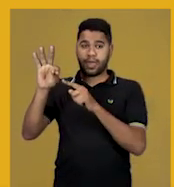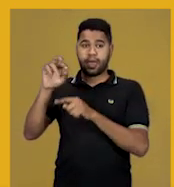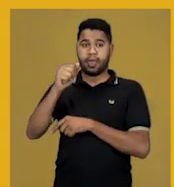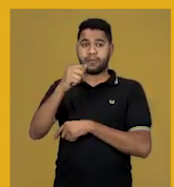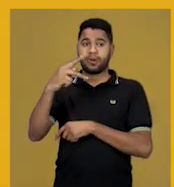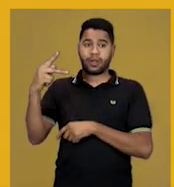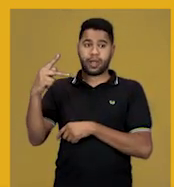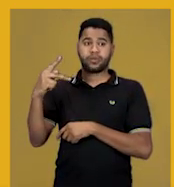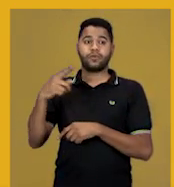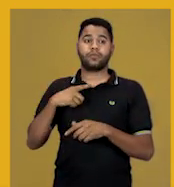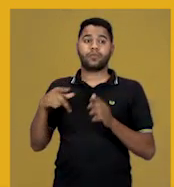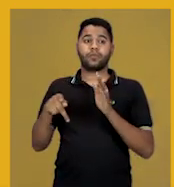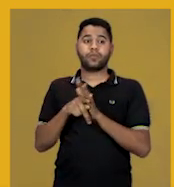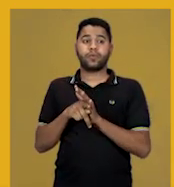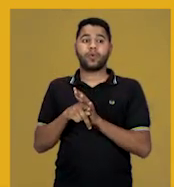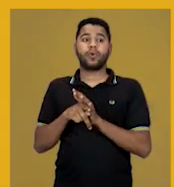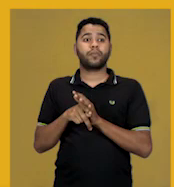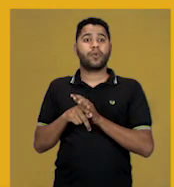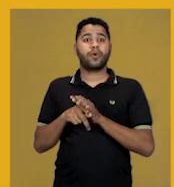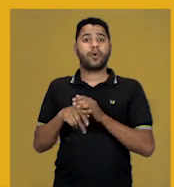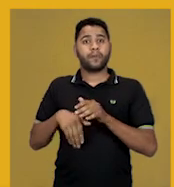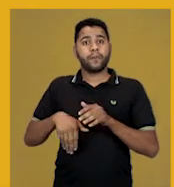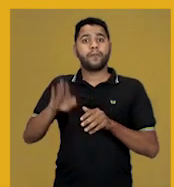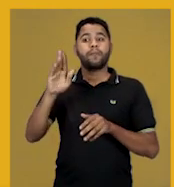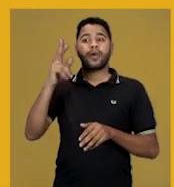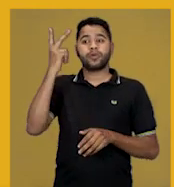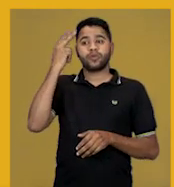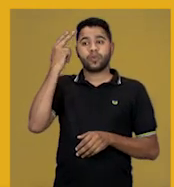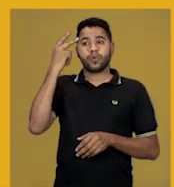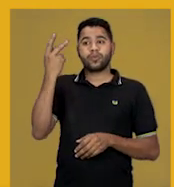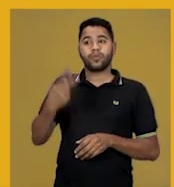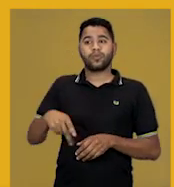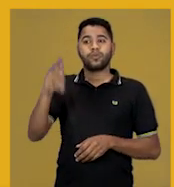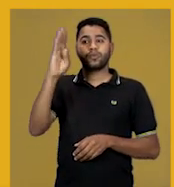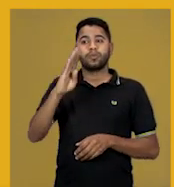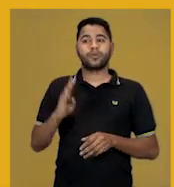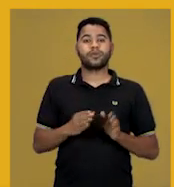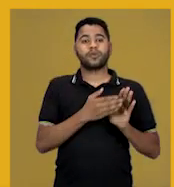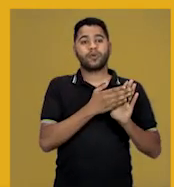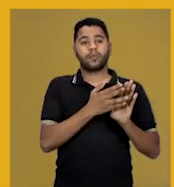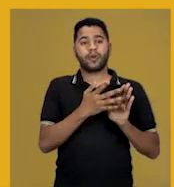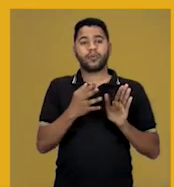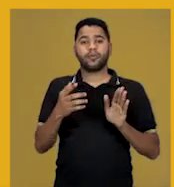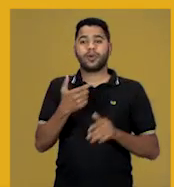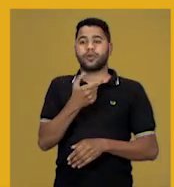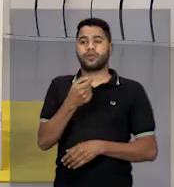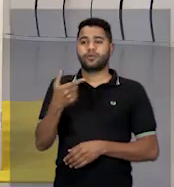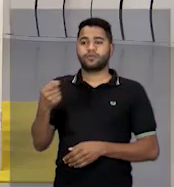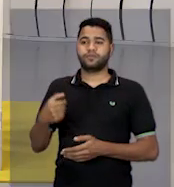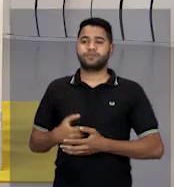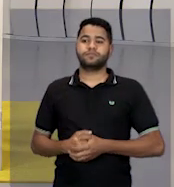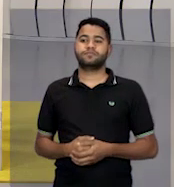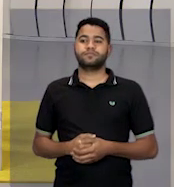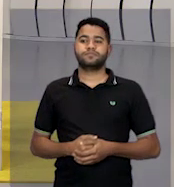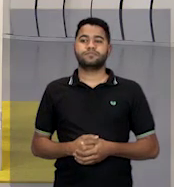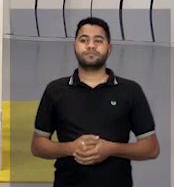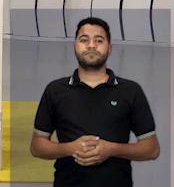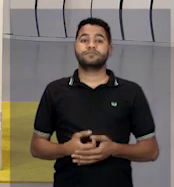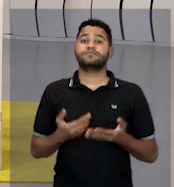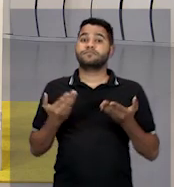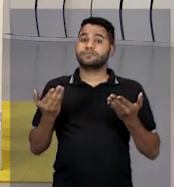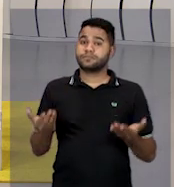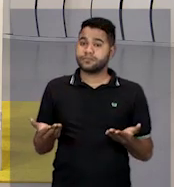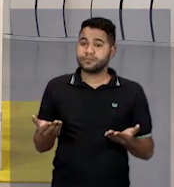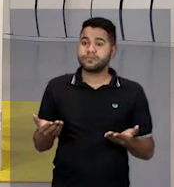patinetes compartilhadas se tornou mais comum no Brasil ao longo de 2020, tá? E aí,